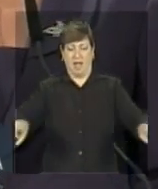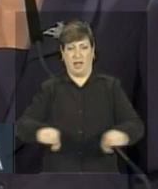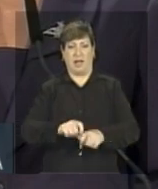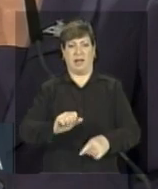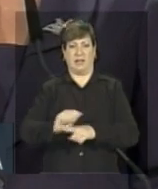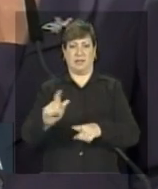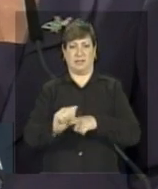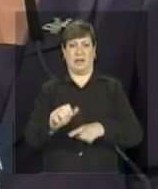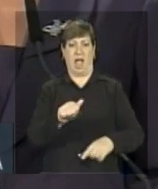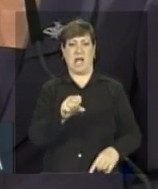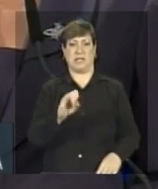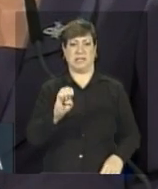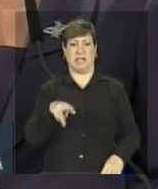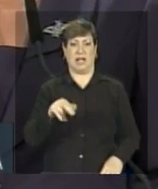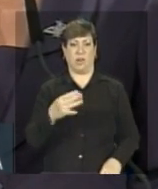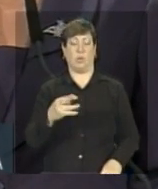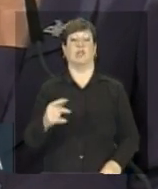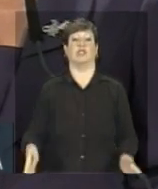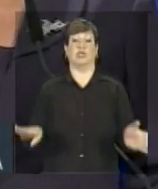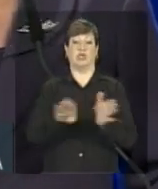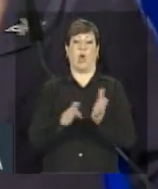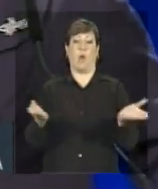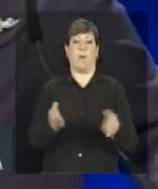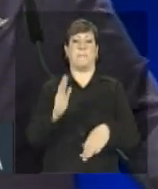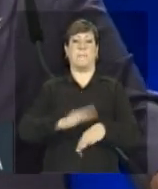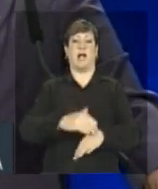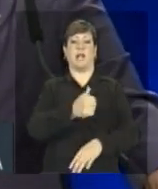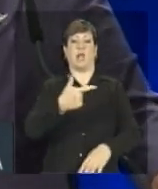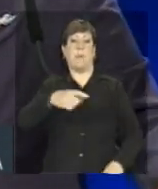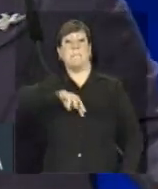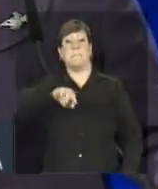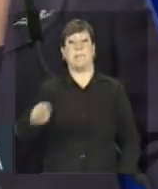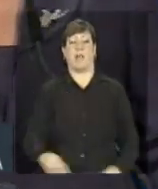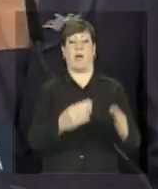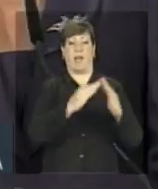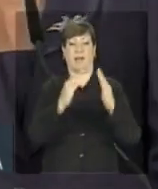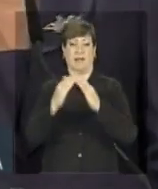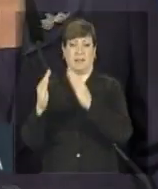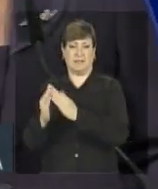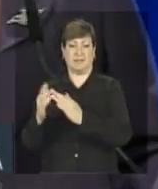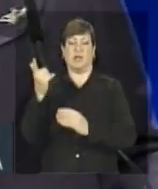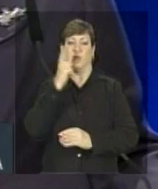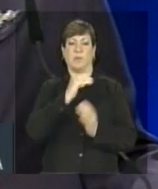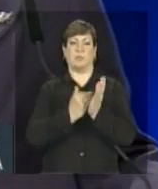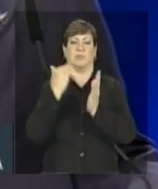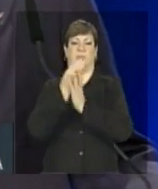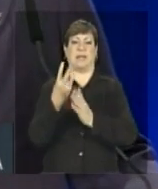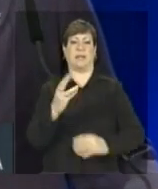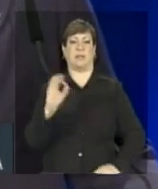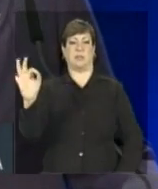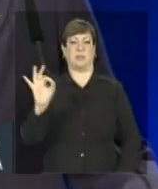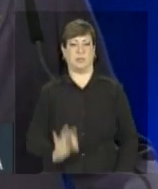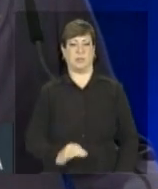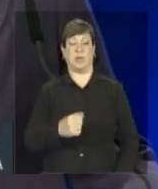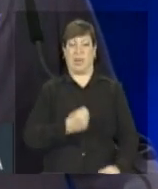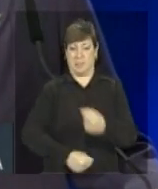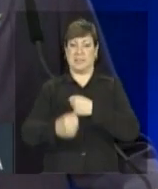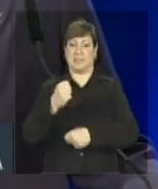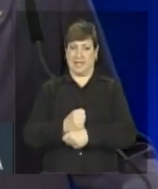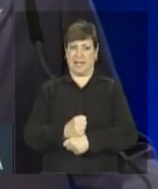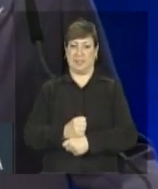chega hoje a mais de 12 milhões de lares, com um crescimento de 30% em